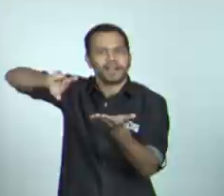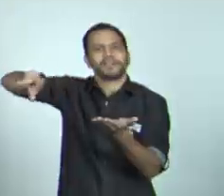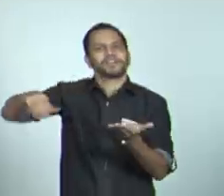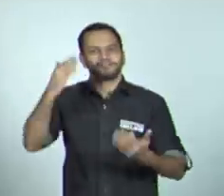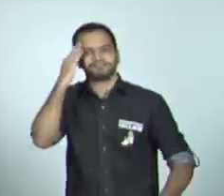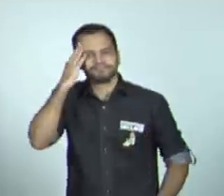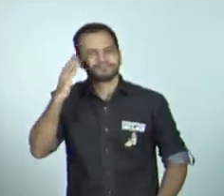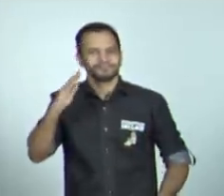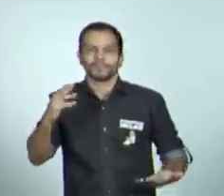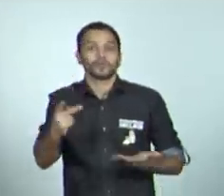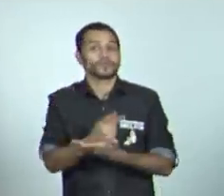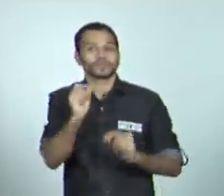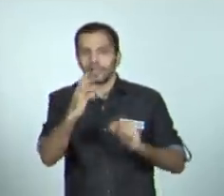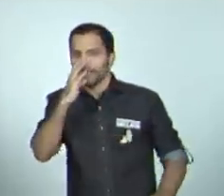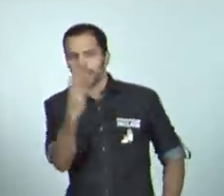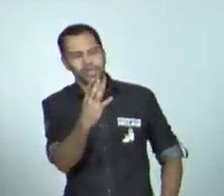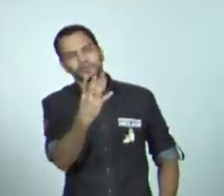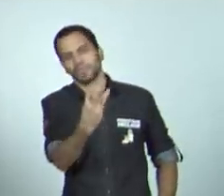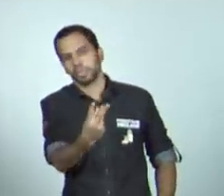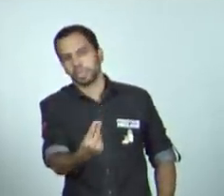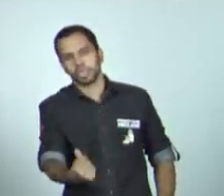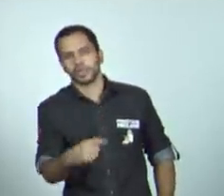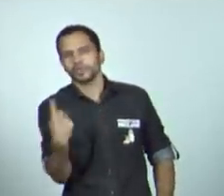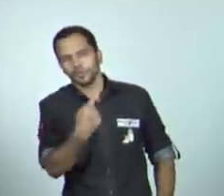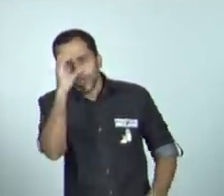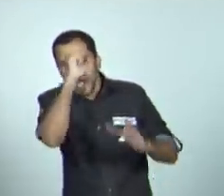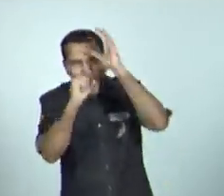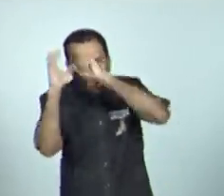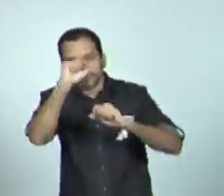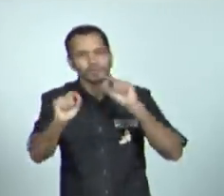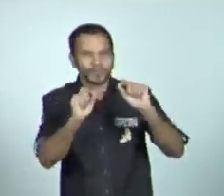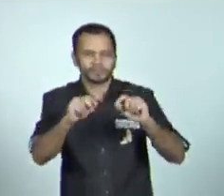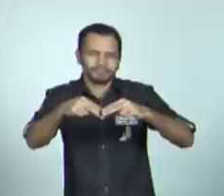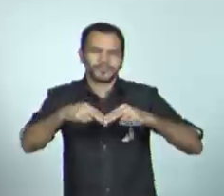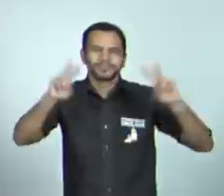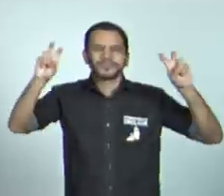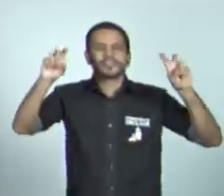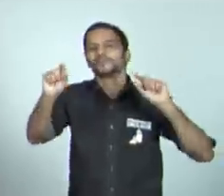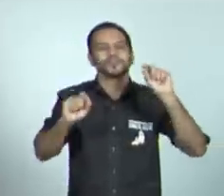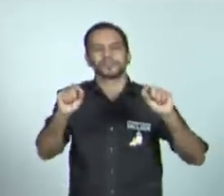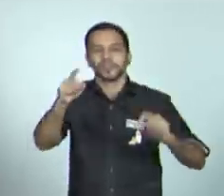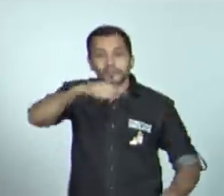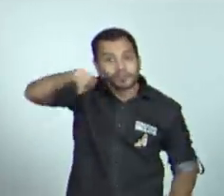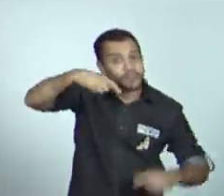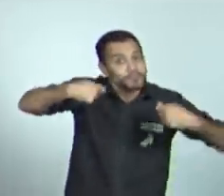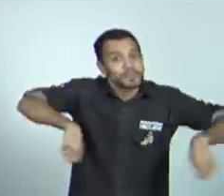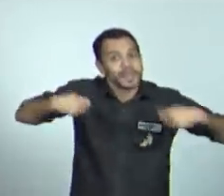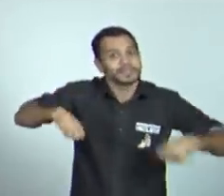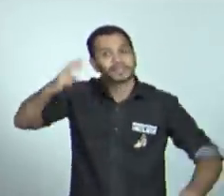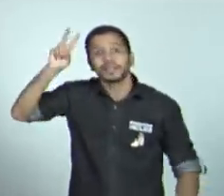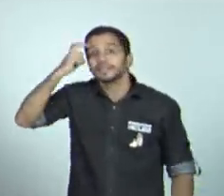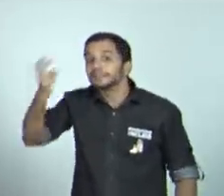que foi tirada e nos ensina algumas lições por isso te mandar mensagem hoje é seja sábio